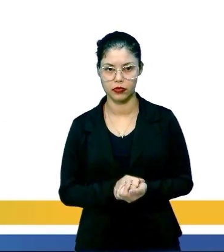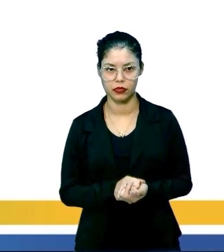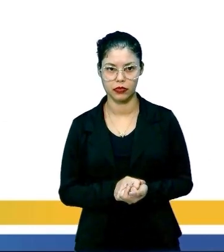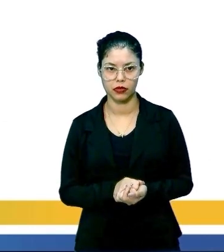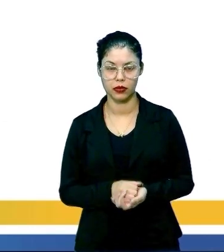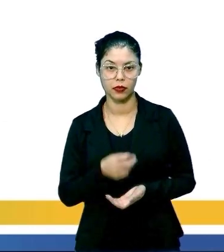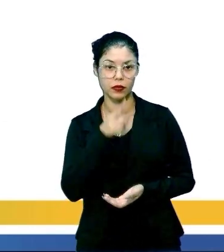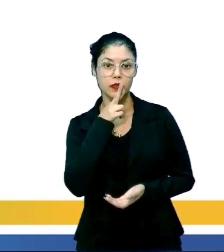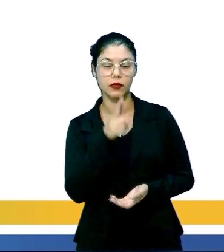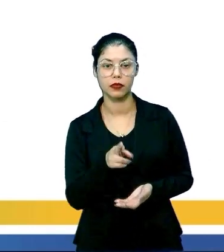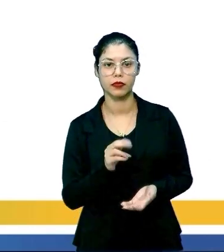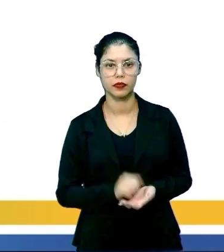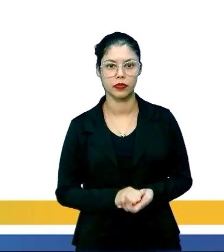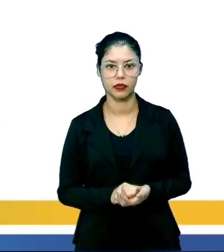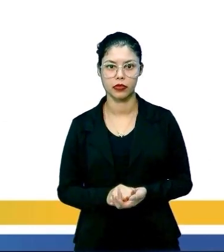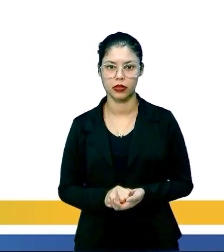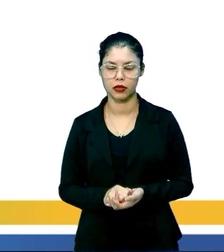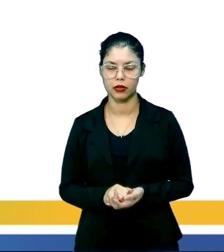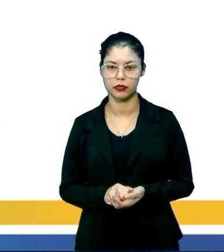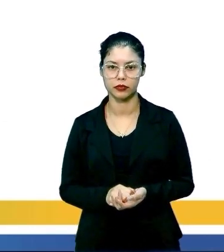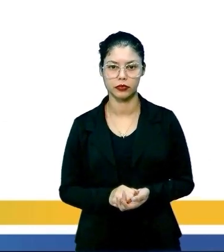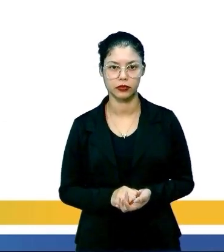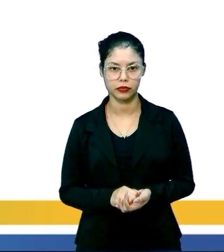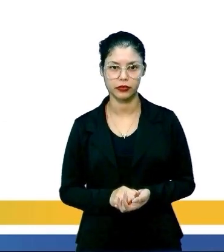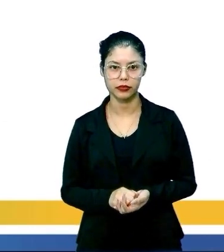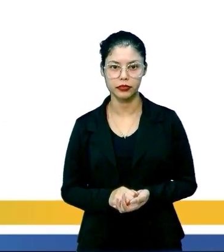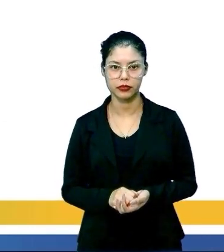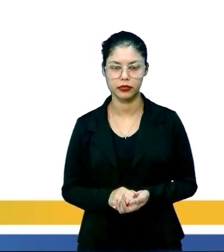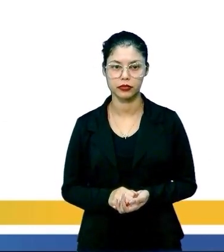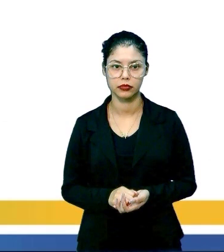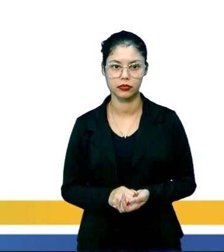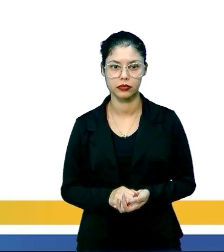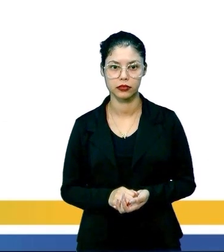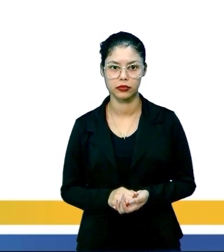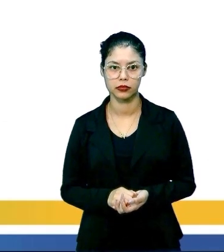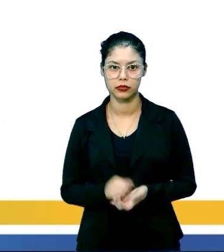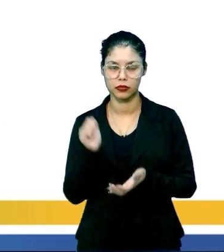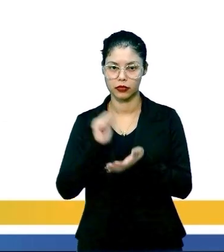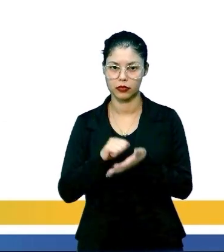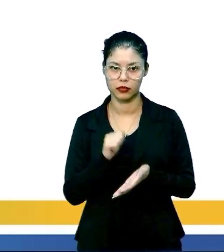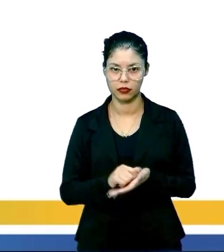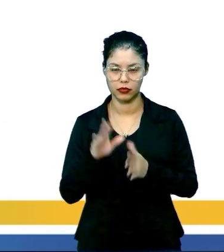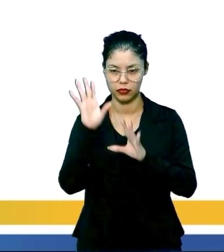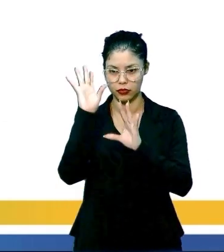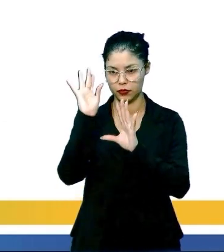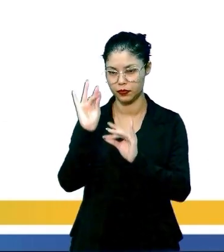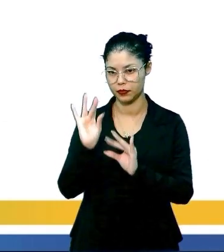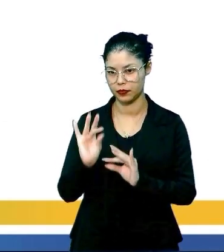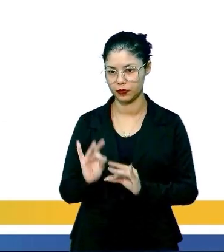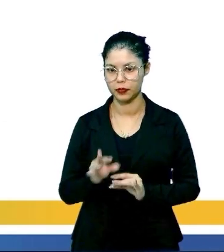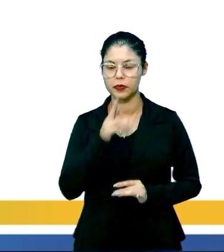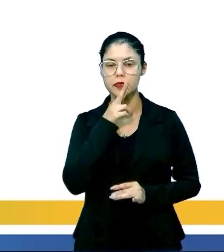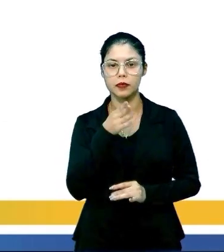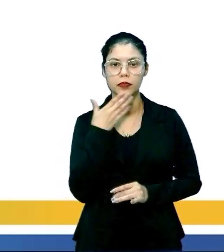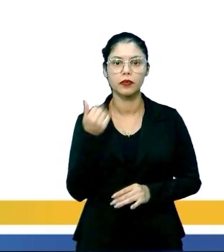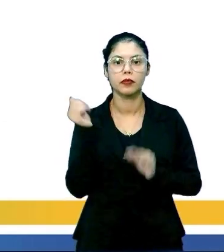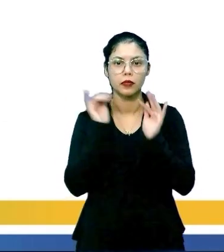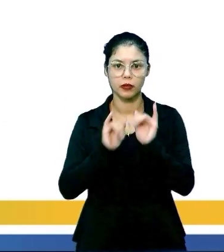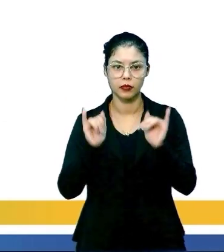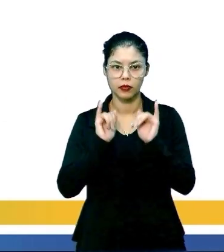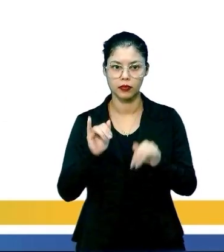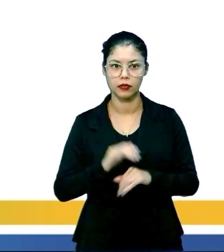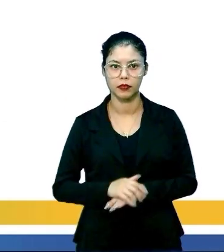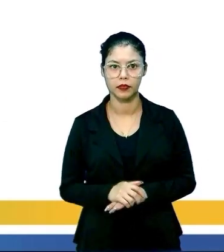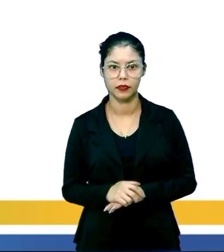Vejamos. Olha a resposta como ela é simples. Eu vou deixar ela bem escrita para que vocês obtenham a melhor